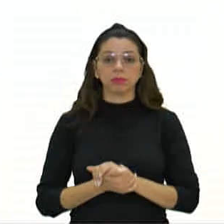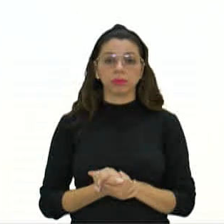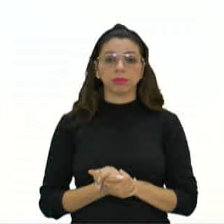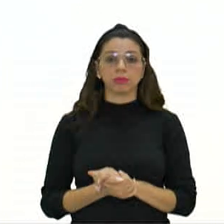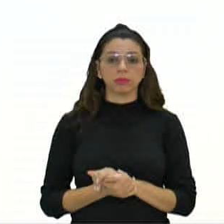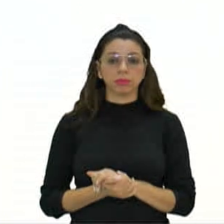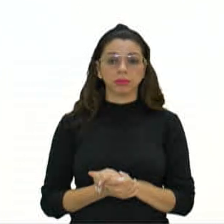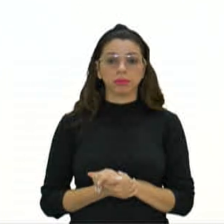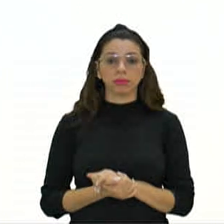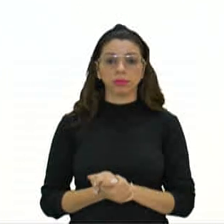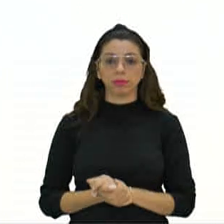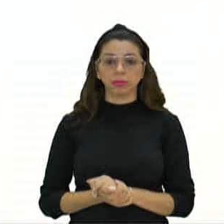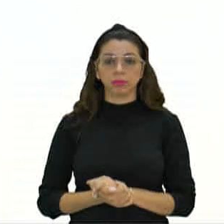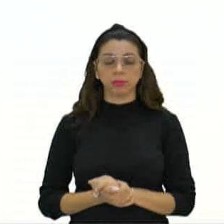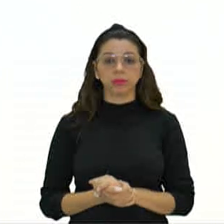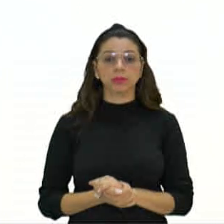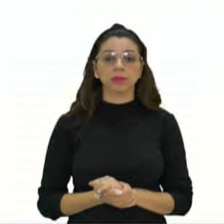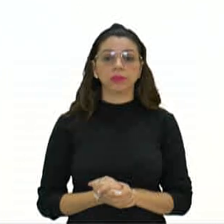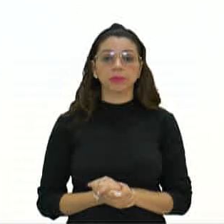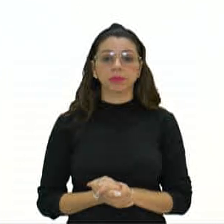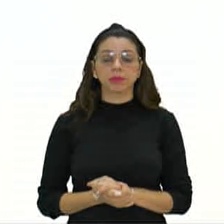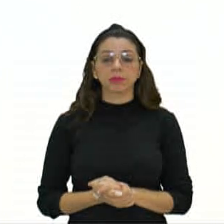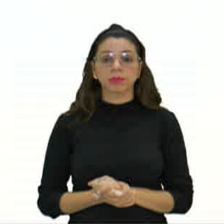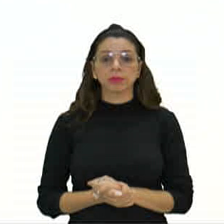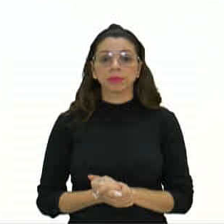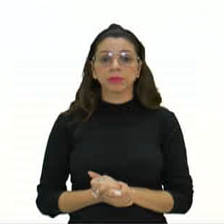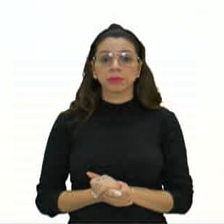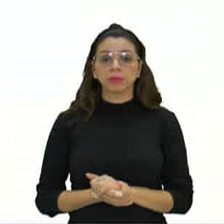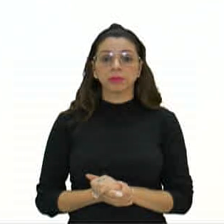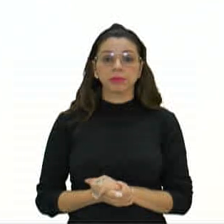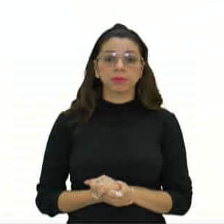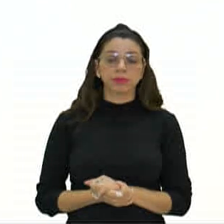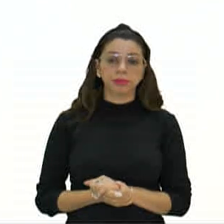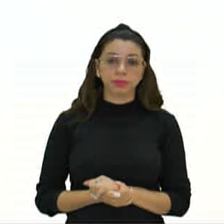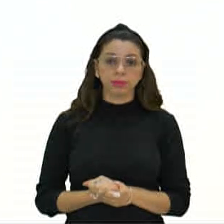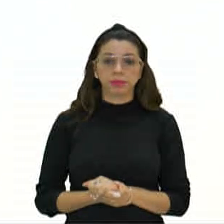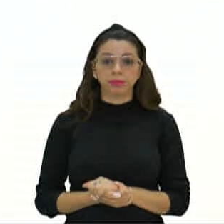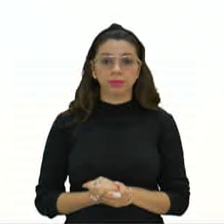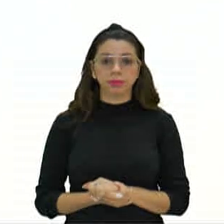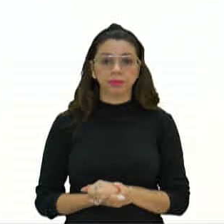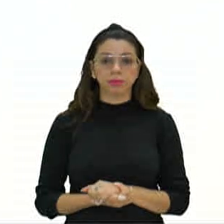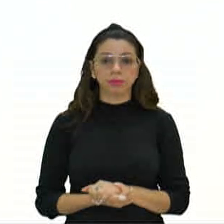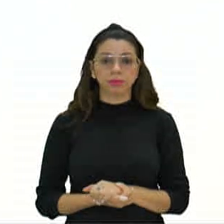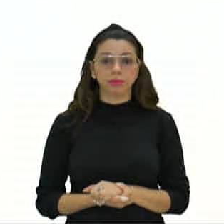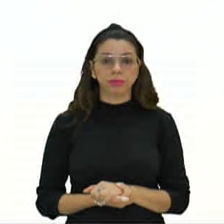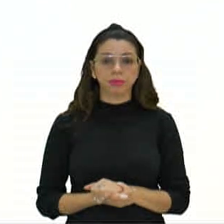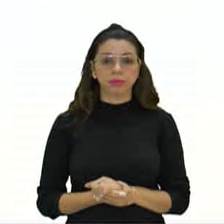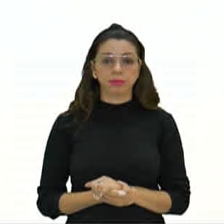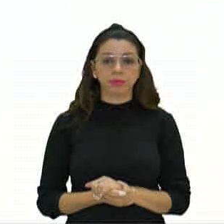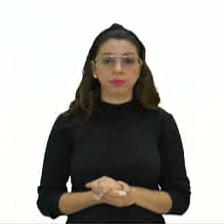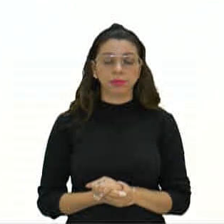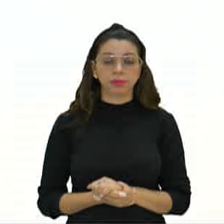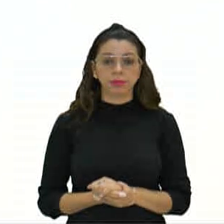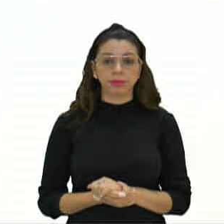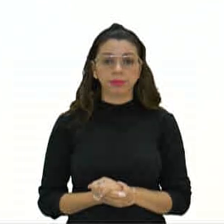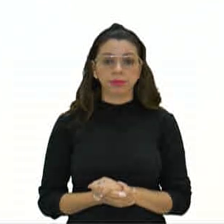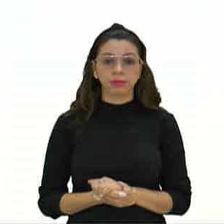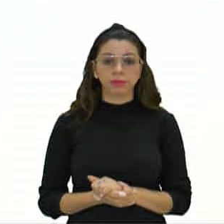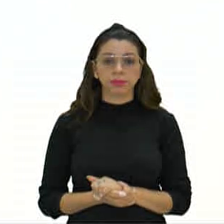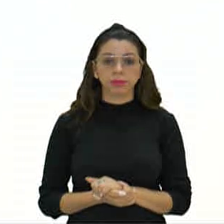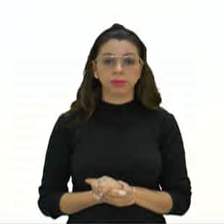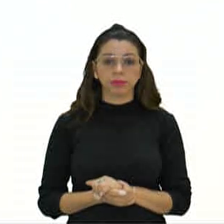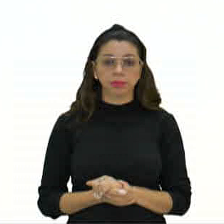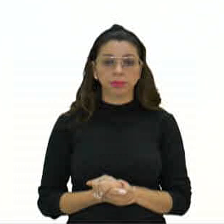of the trips made by Dom Pedro I in 1822 during a cross on